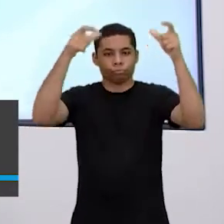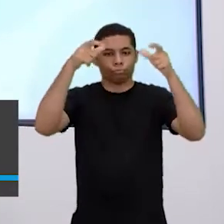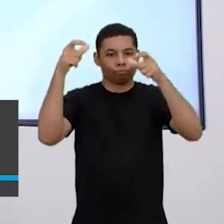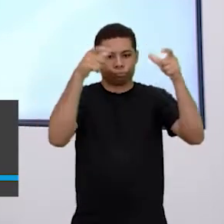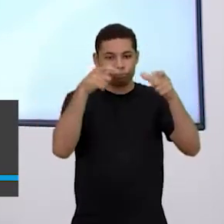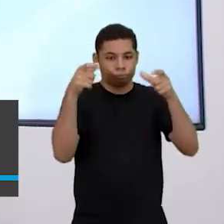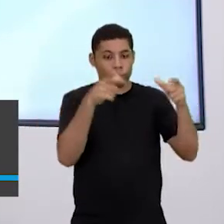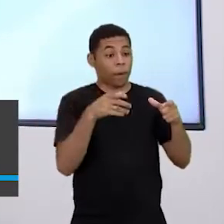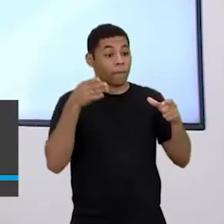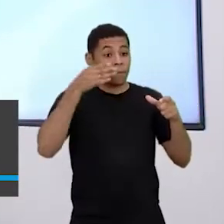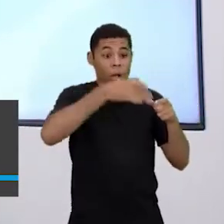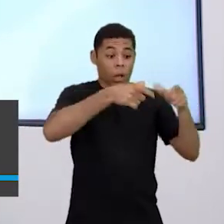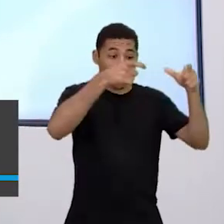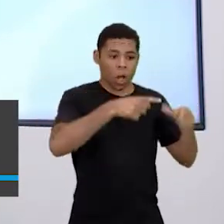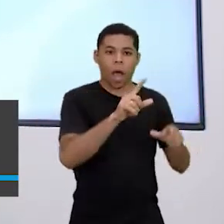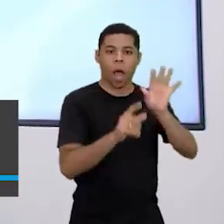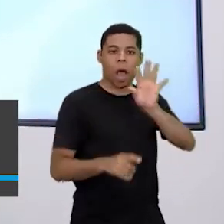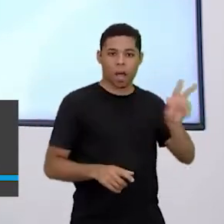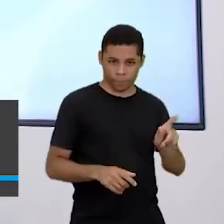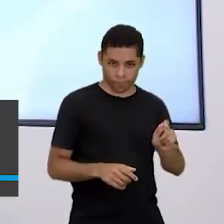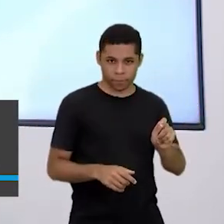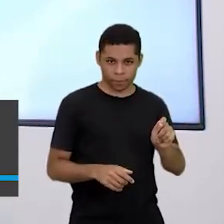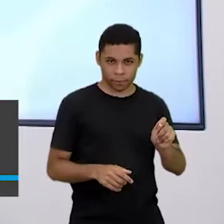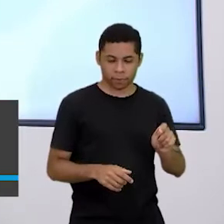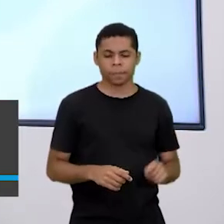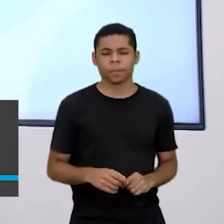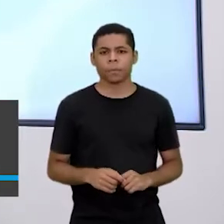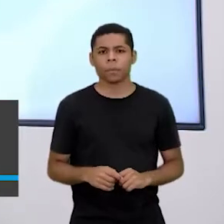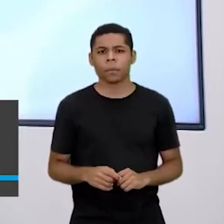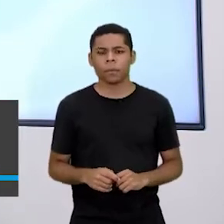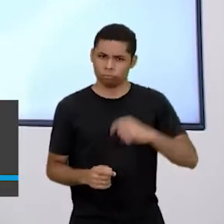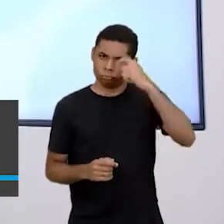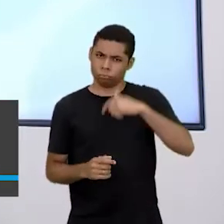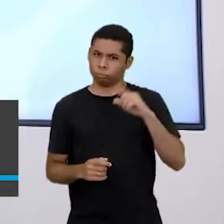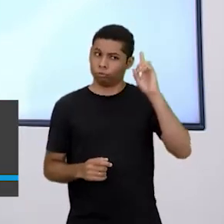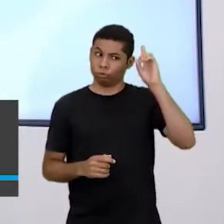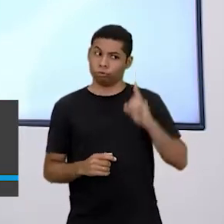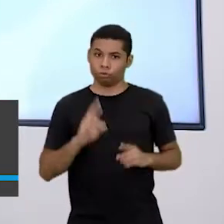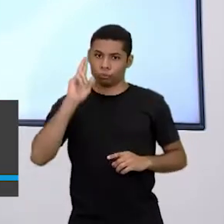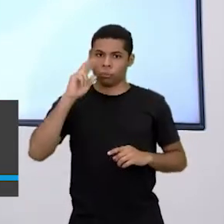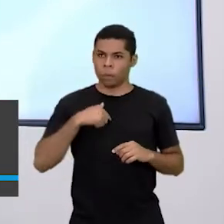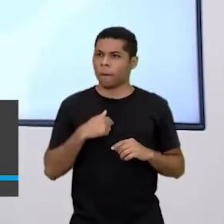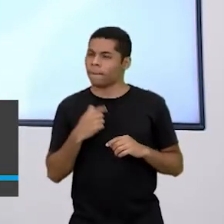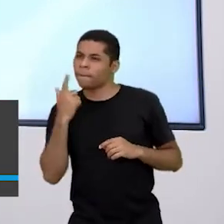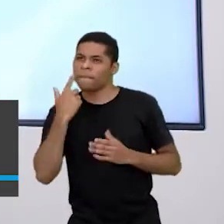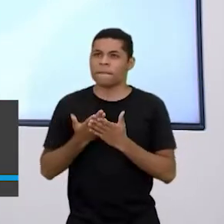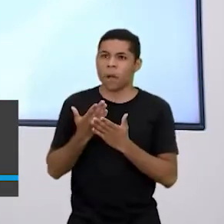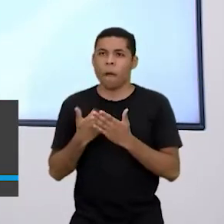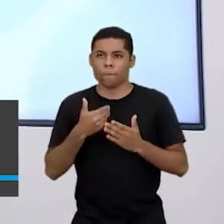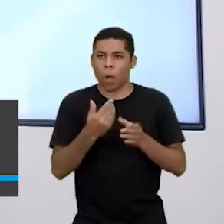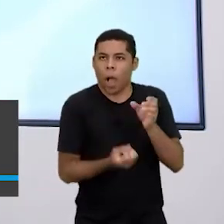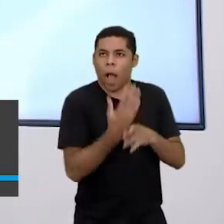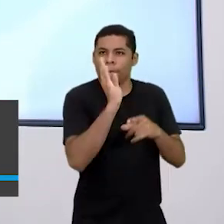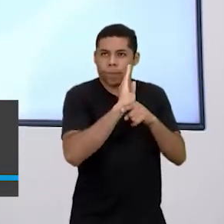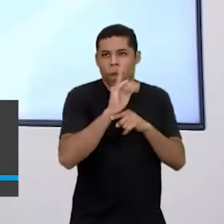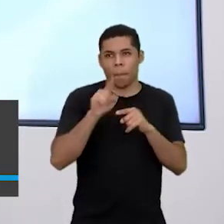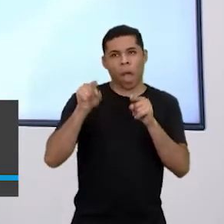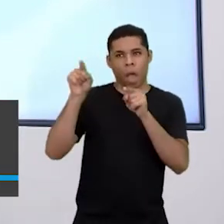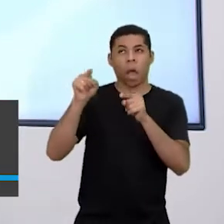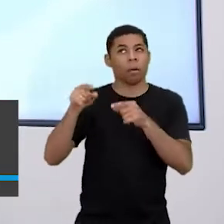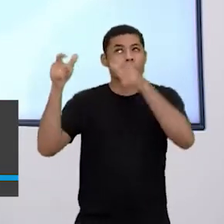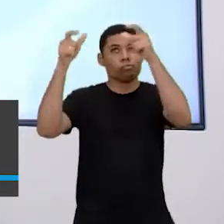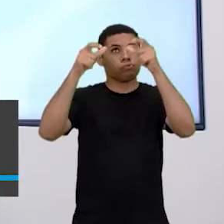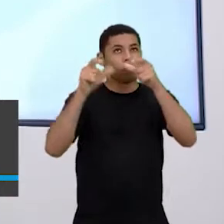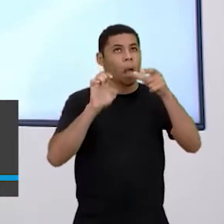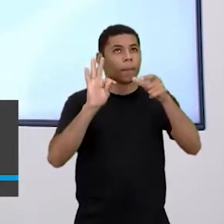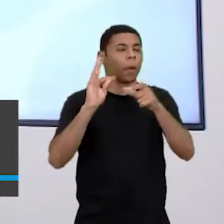favela da África do Sul. E o diretor, ele viveu na África do Sul. Então, quando a gente tem